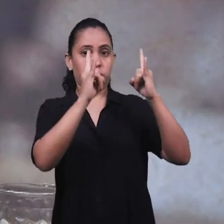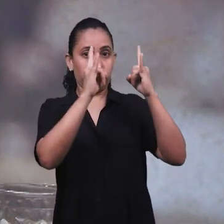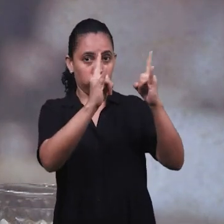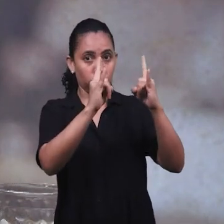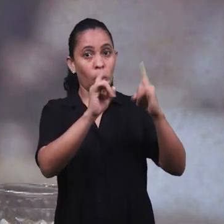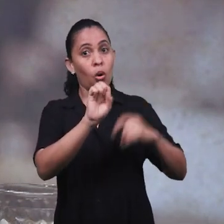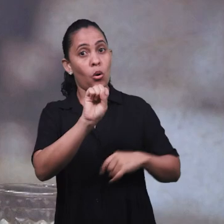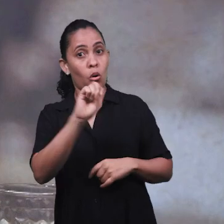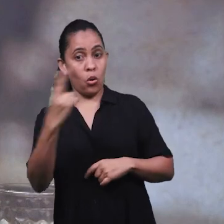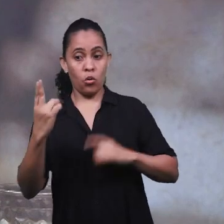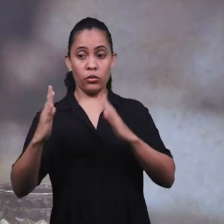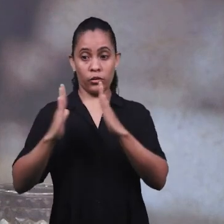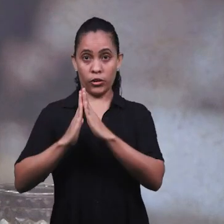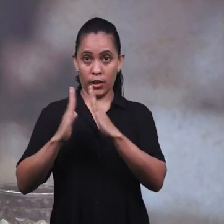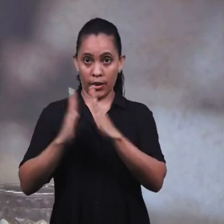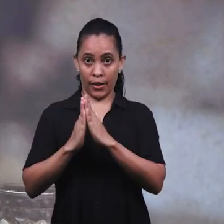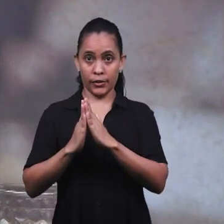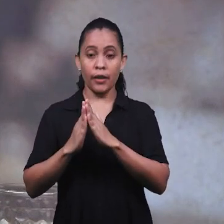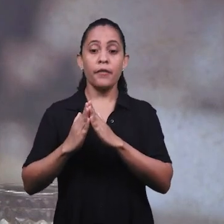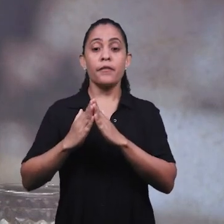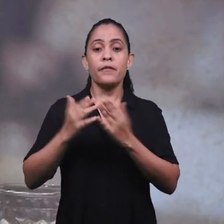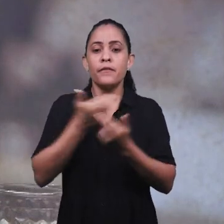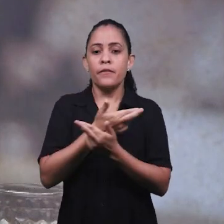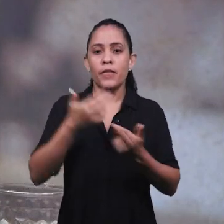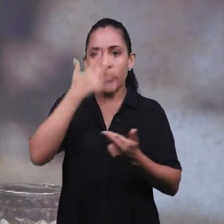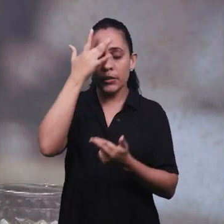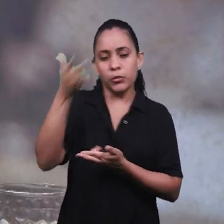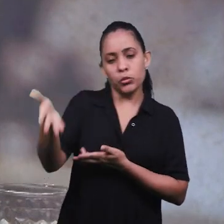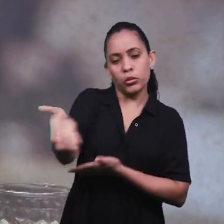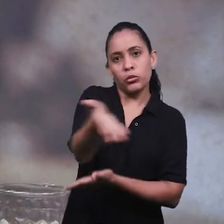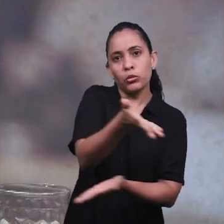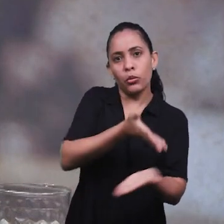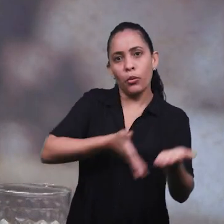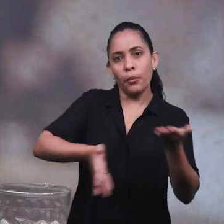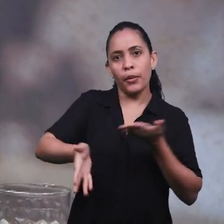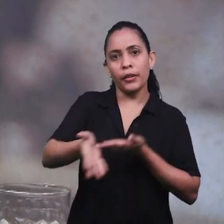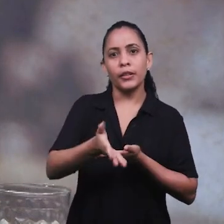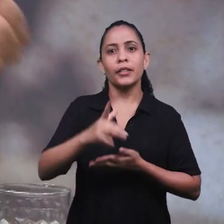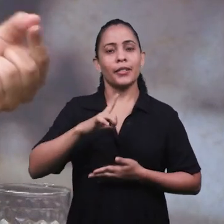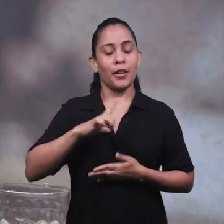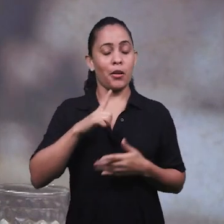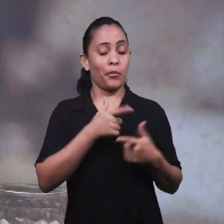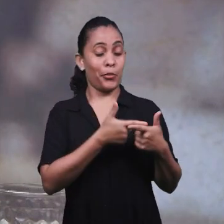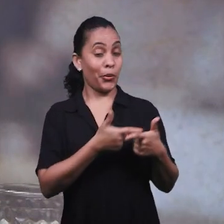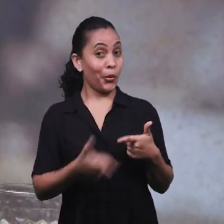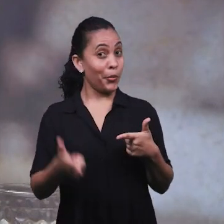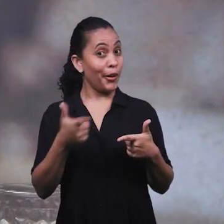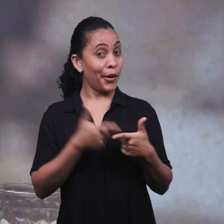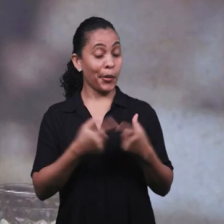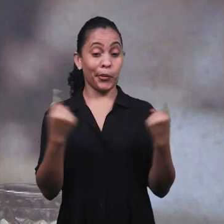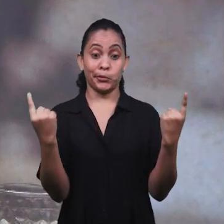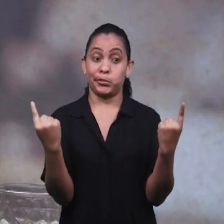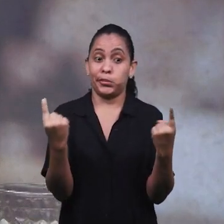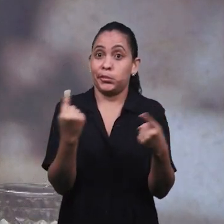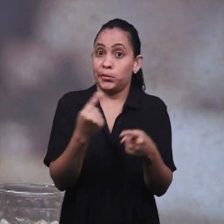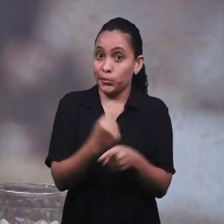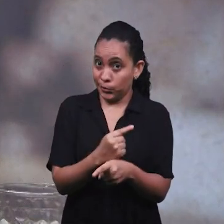edifício de casas. E quando você tem uma convivência de várias pessoas, é muito comum que surjam problemas, conflitos,